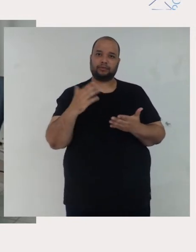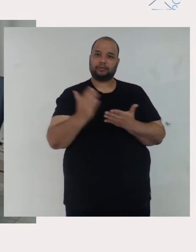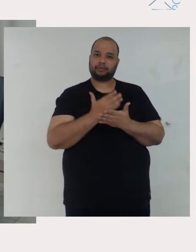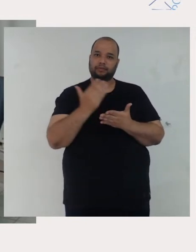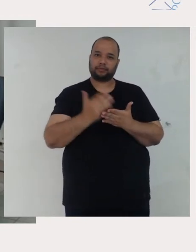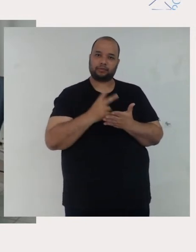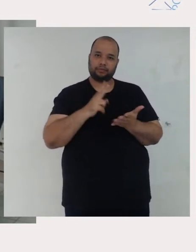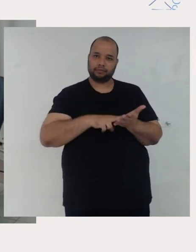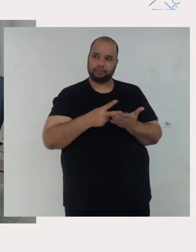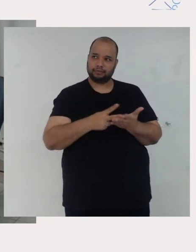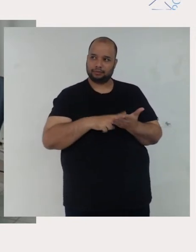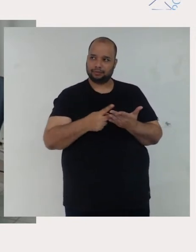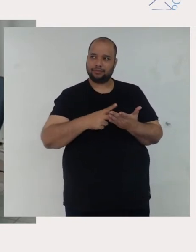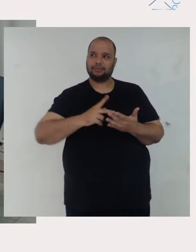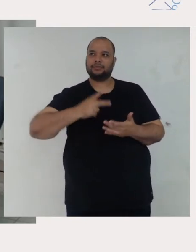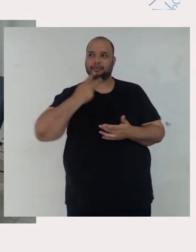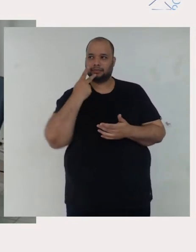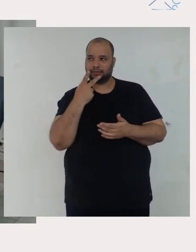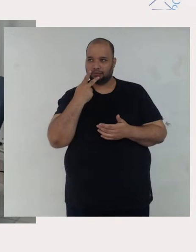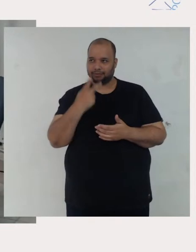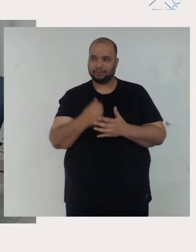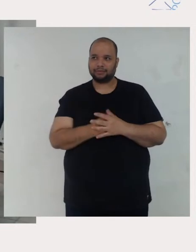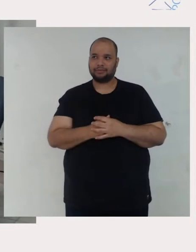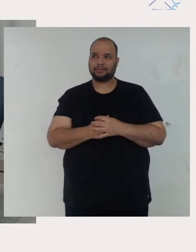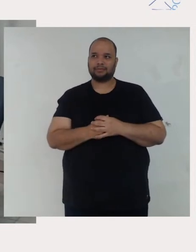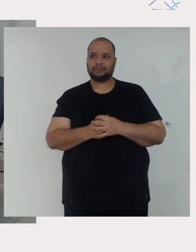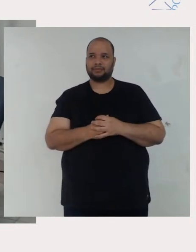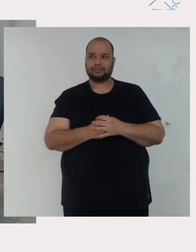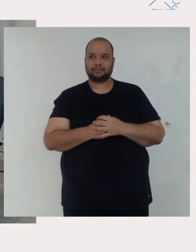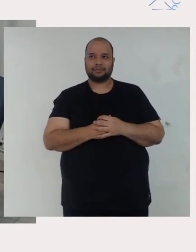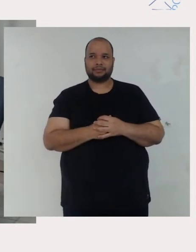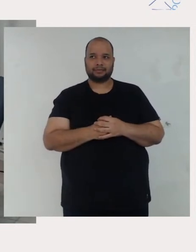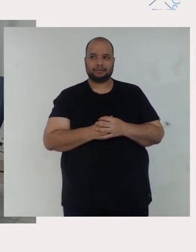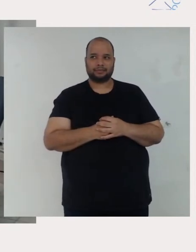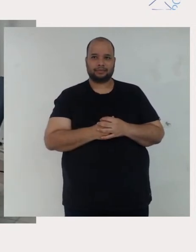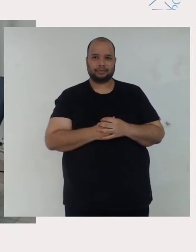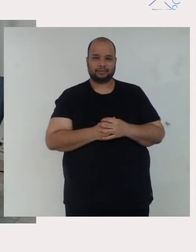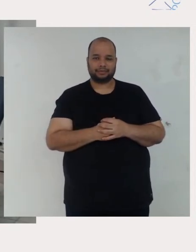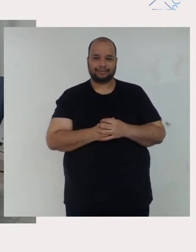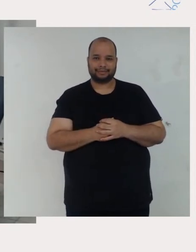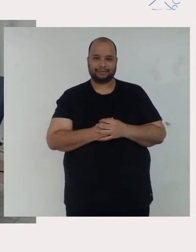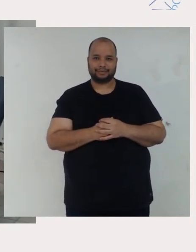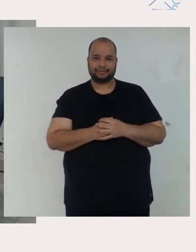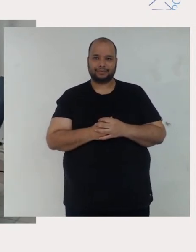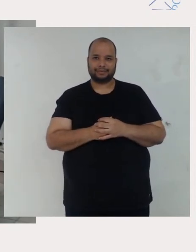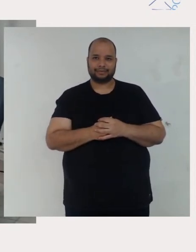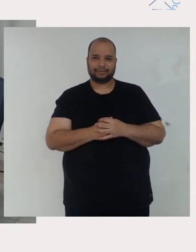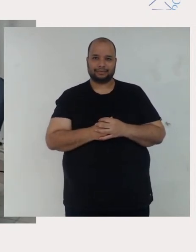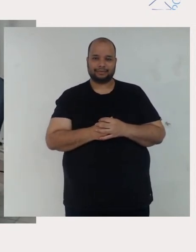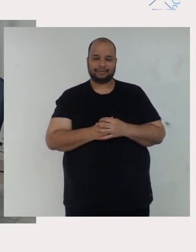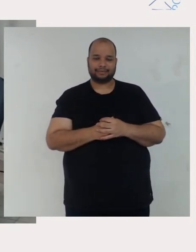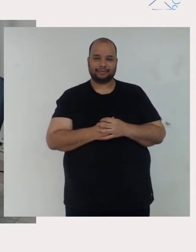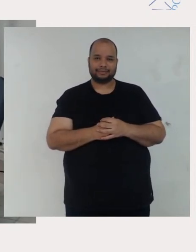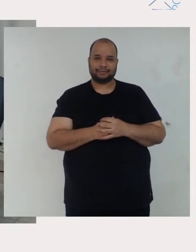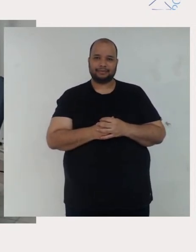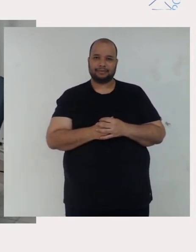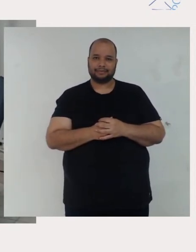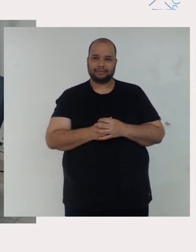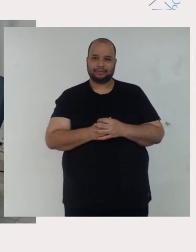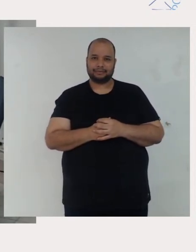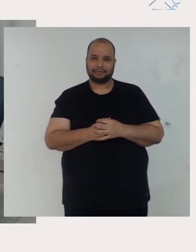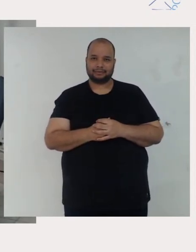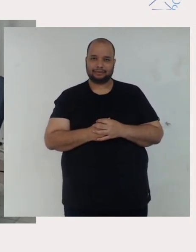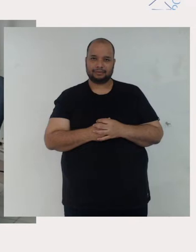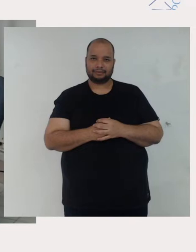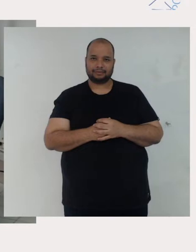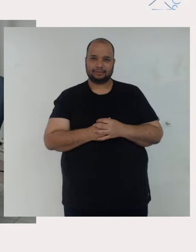Tradução. Eu Eu não estou imitando o Walter,